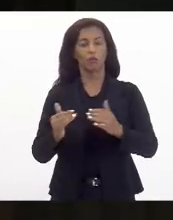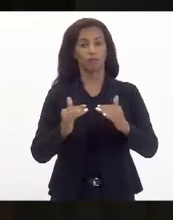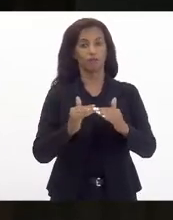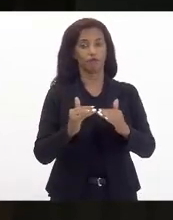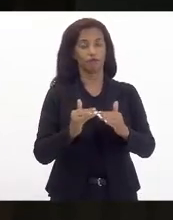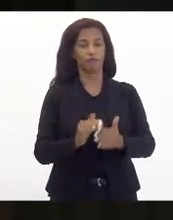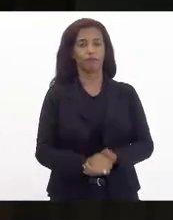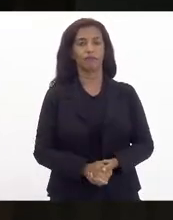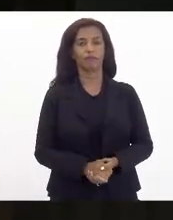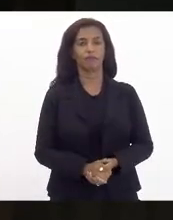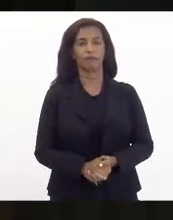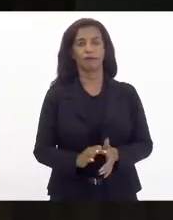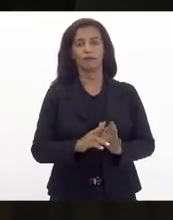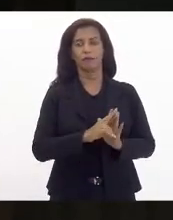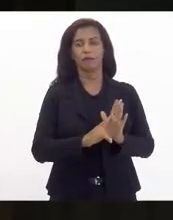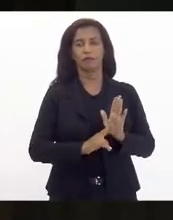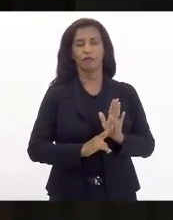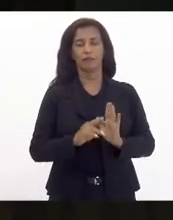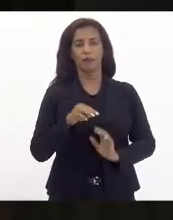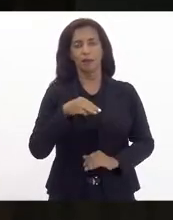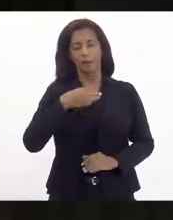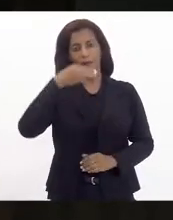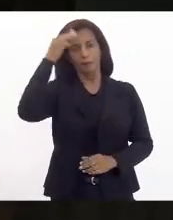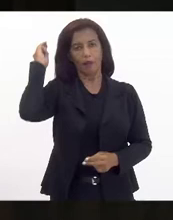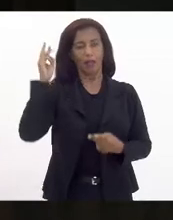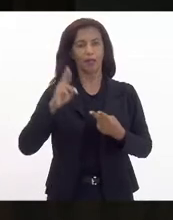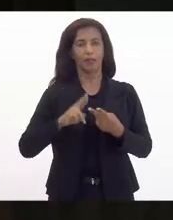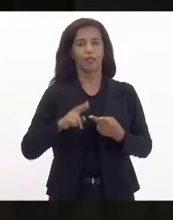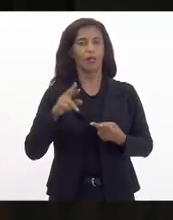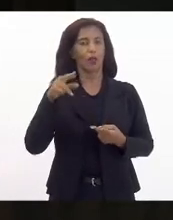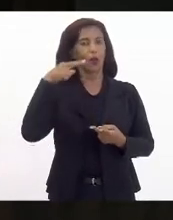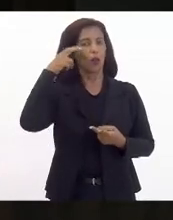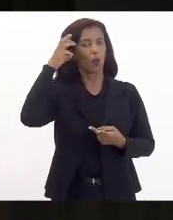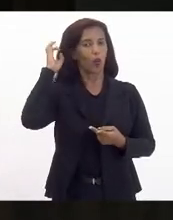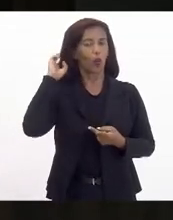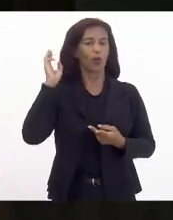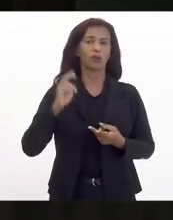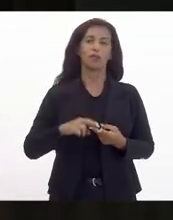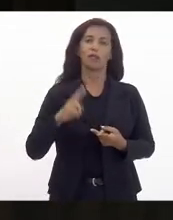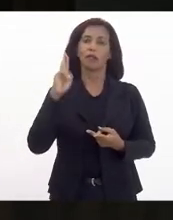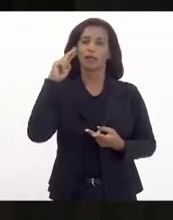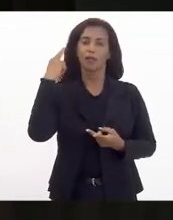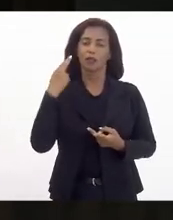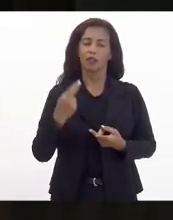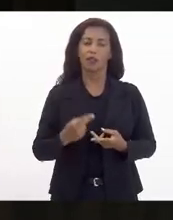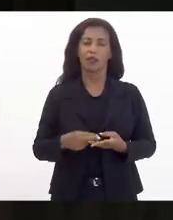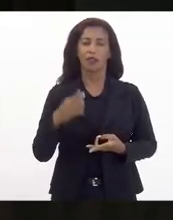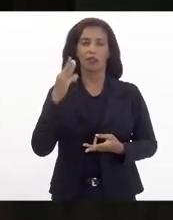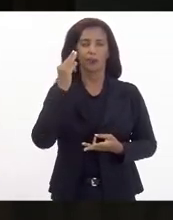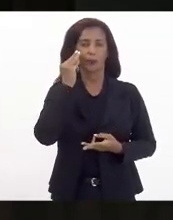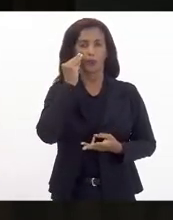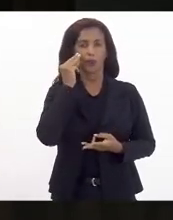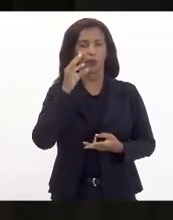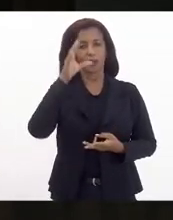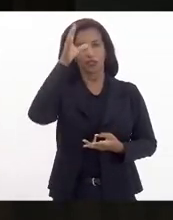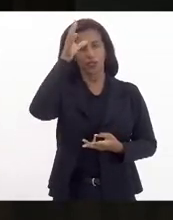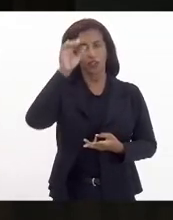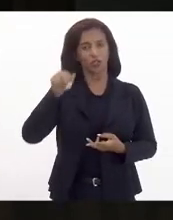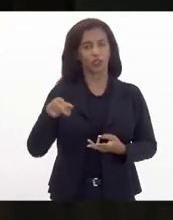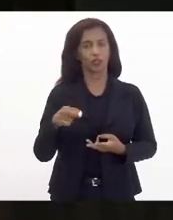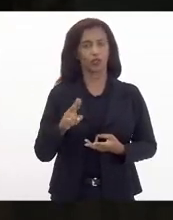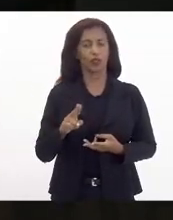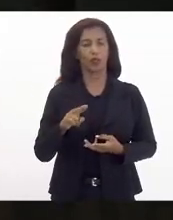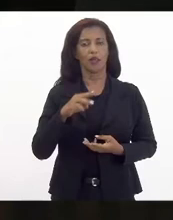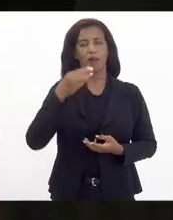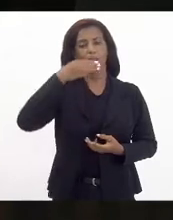favorável relatores deputados mais Pacheco Rosane férias tô dando em férias Renata Souza Mônica Francisco tia Ju